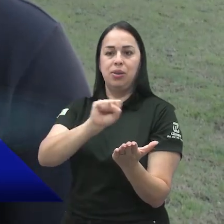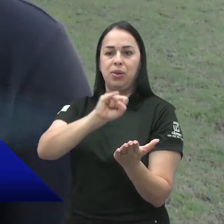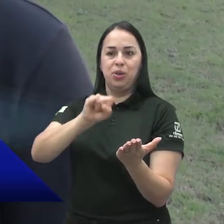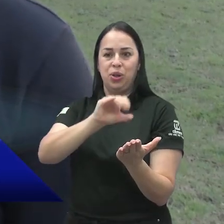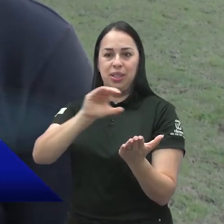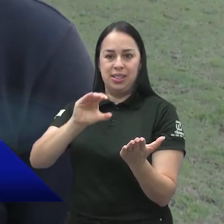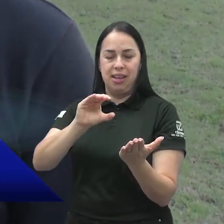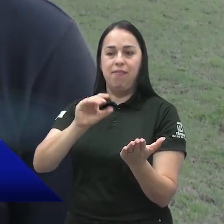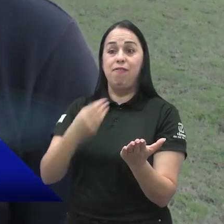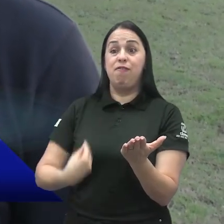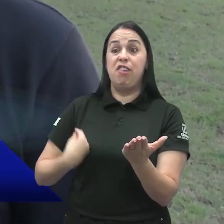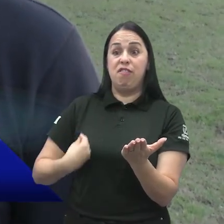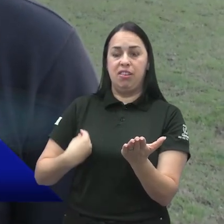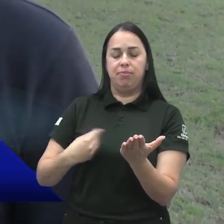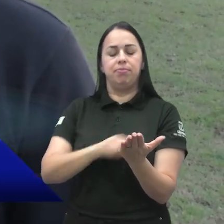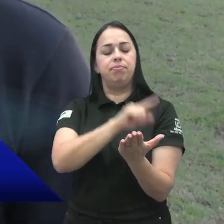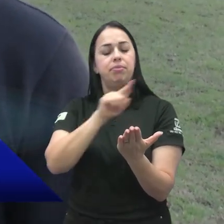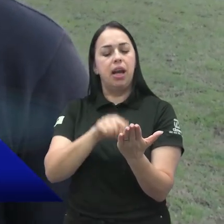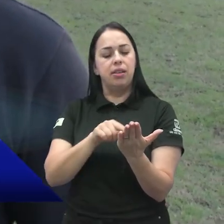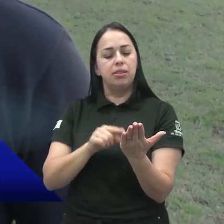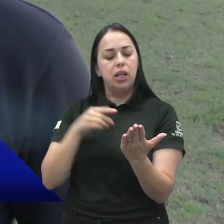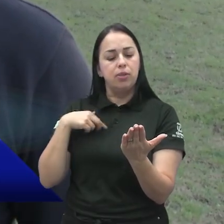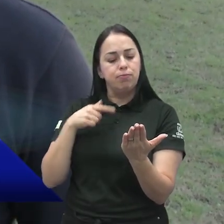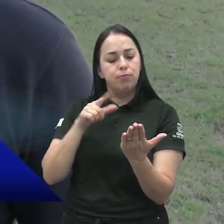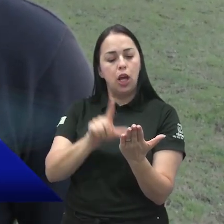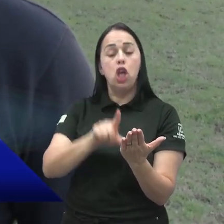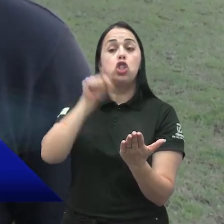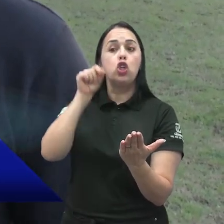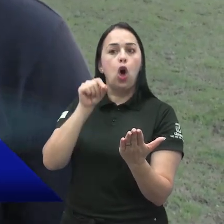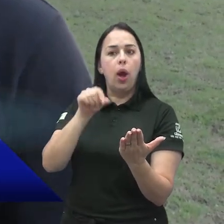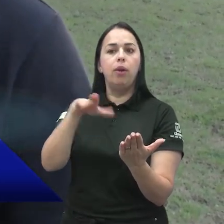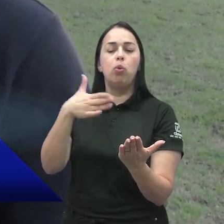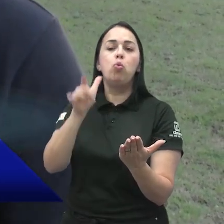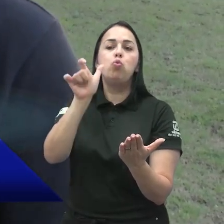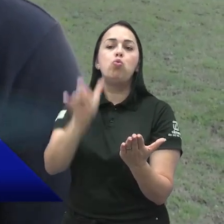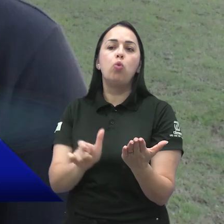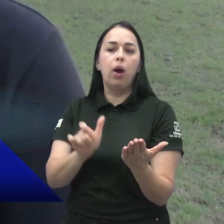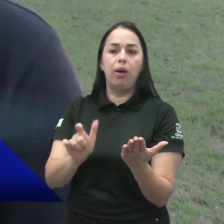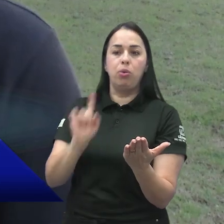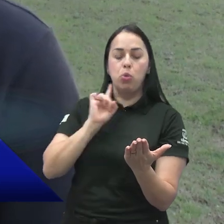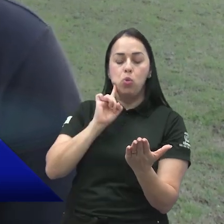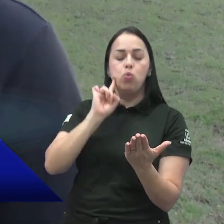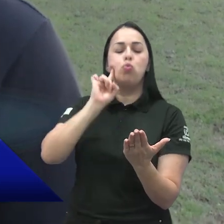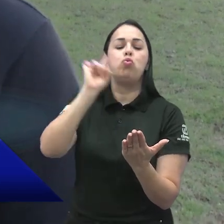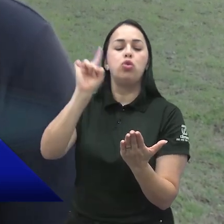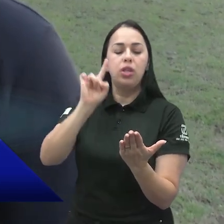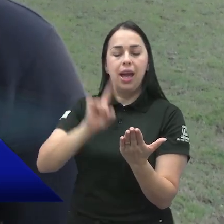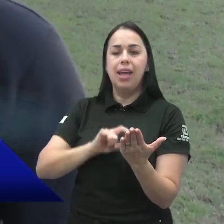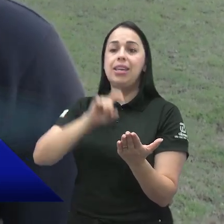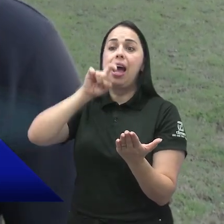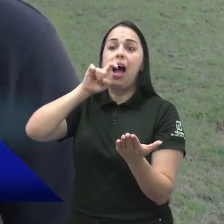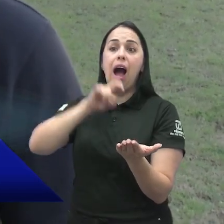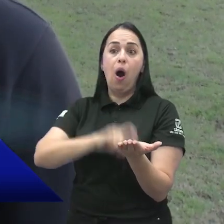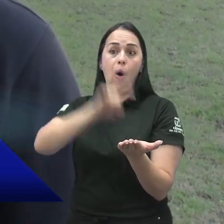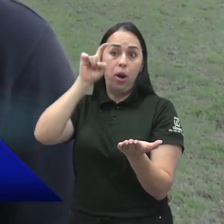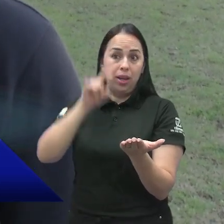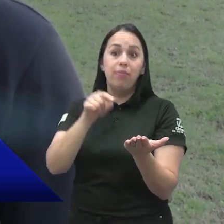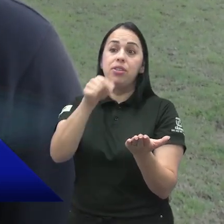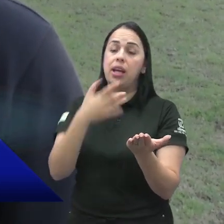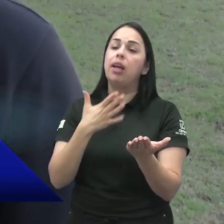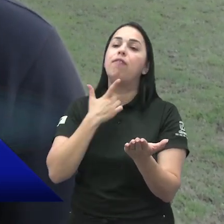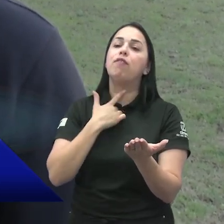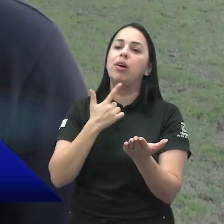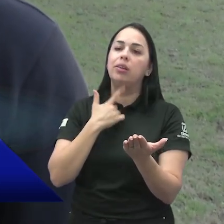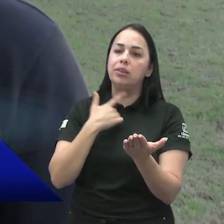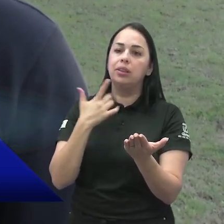José Viva e ali você escolhe o local, os dias e horários, né, e a atividade que você